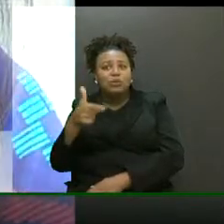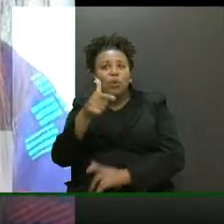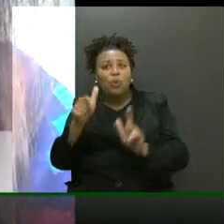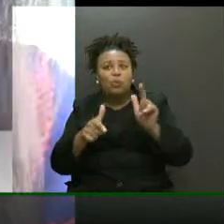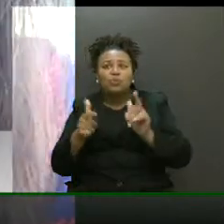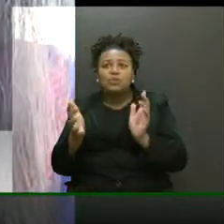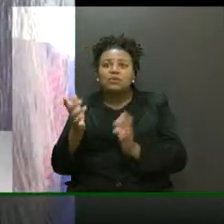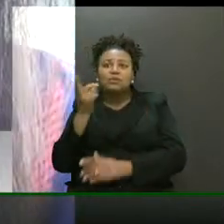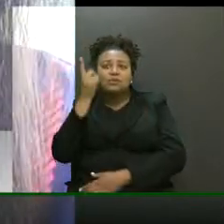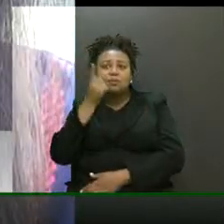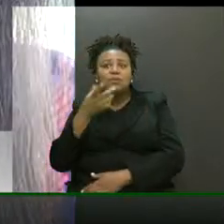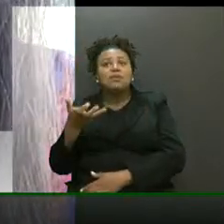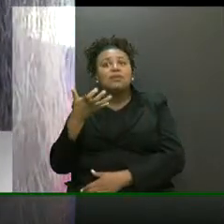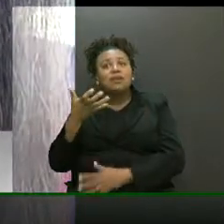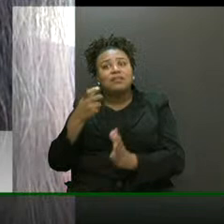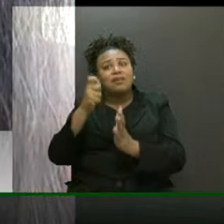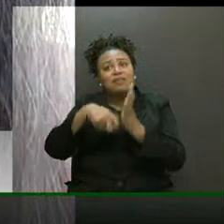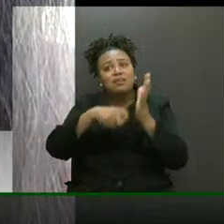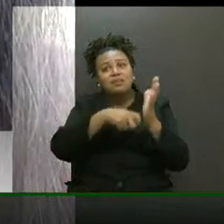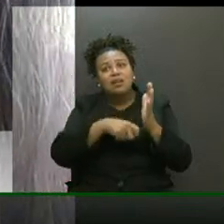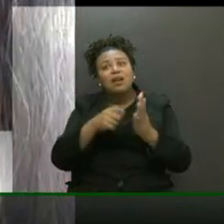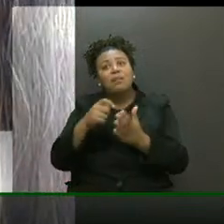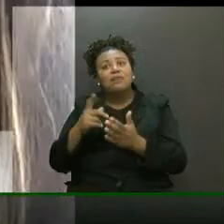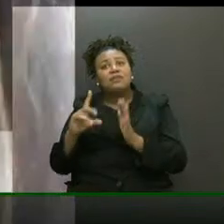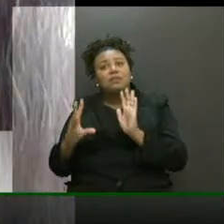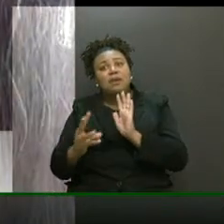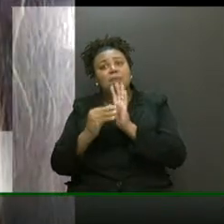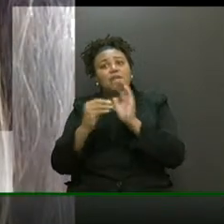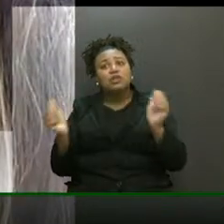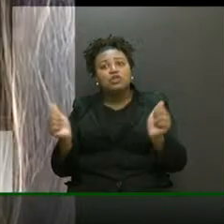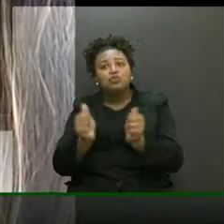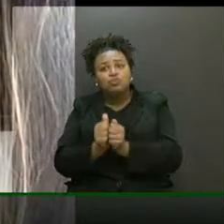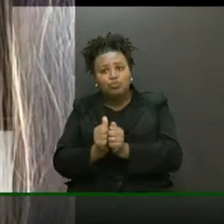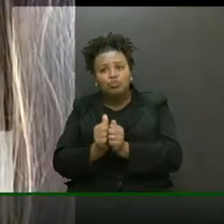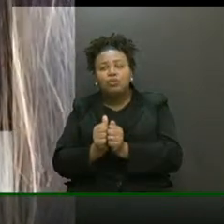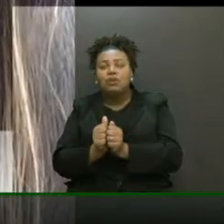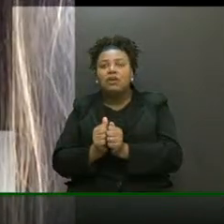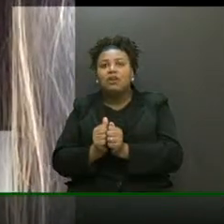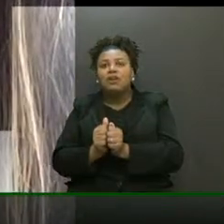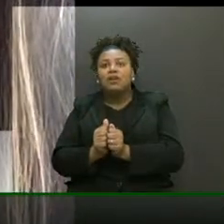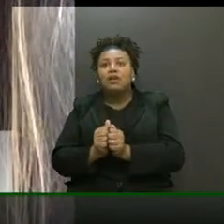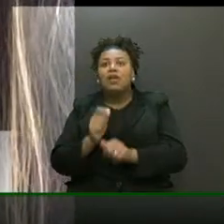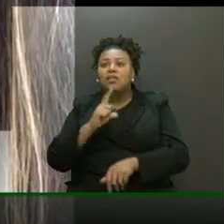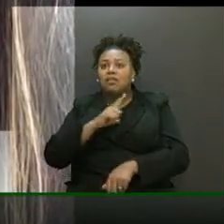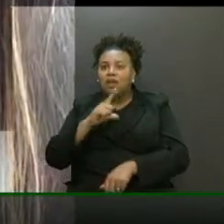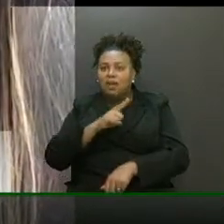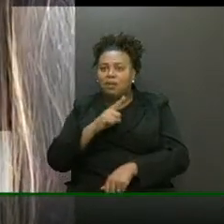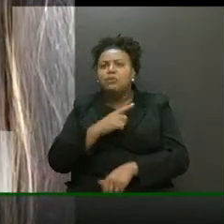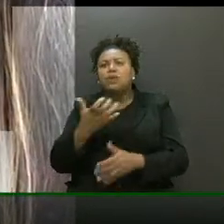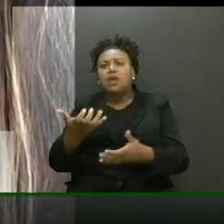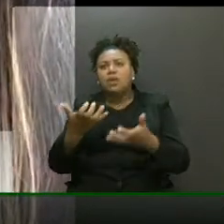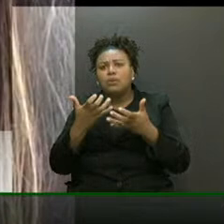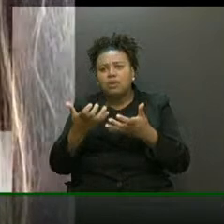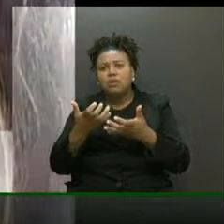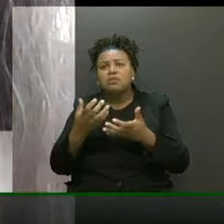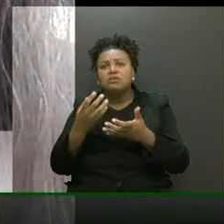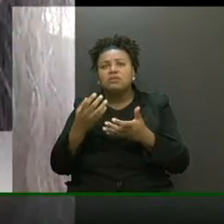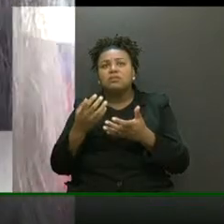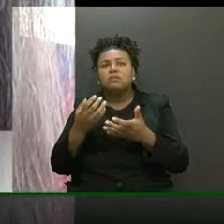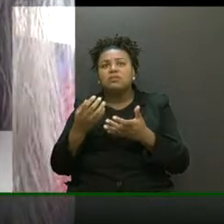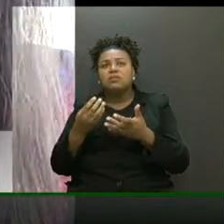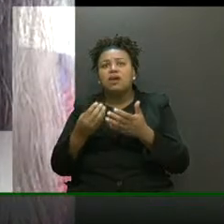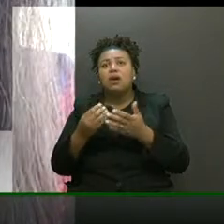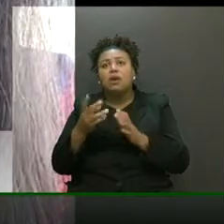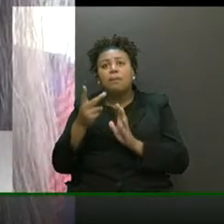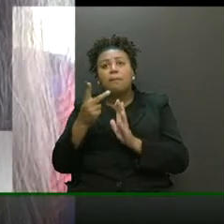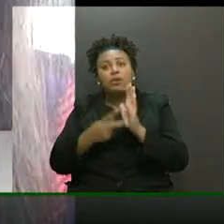deputados que quisessem assinar, porque essa é uma emenda em conjunto, visto que, inclusive, temos ali, eu fiz questão de citar isso,